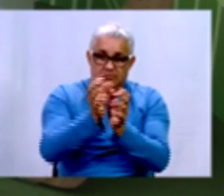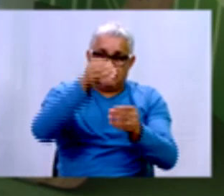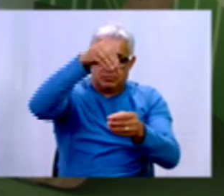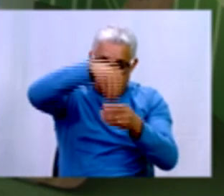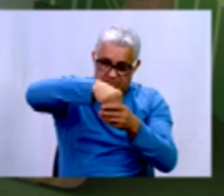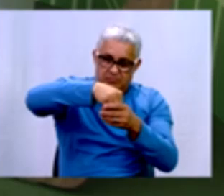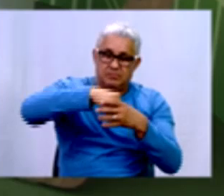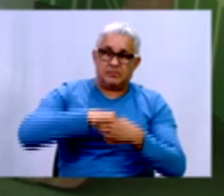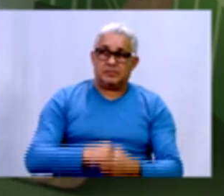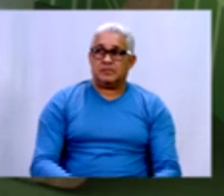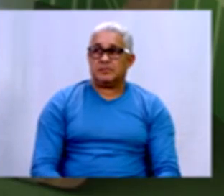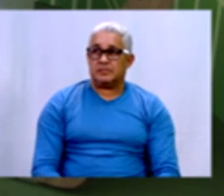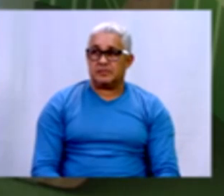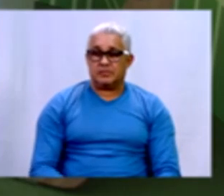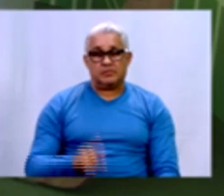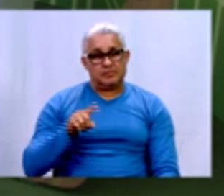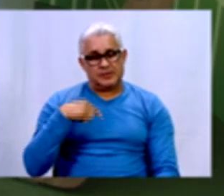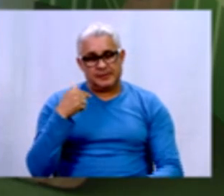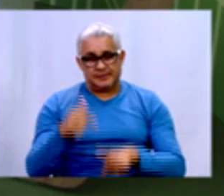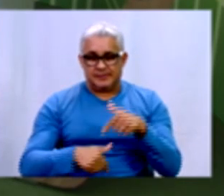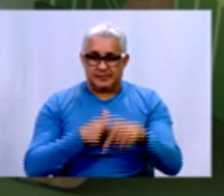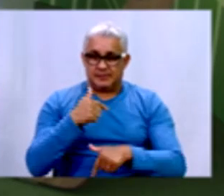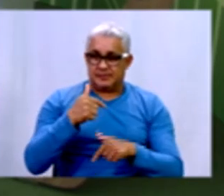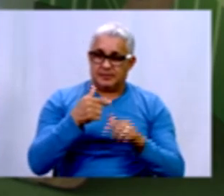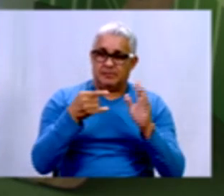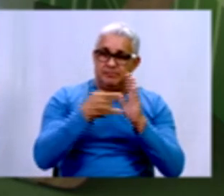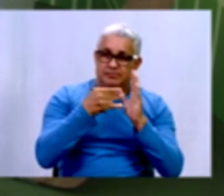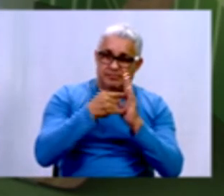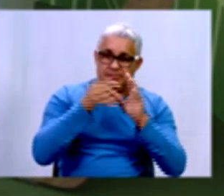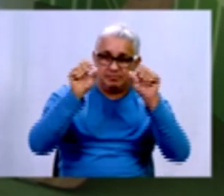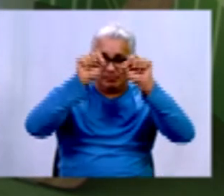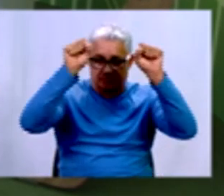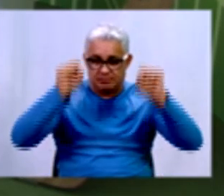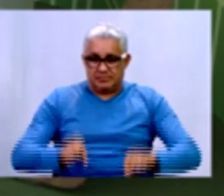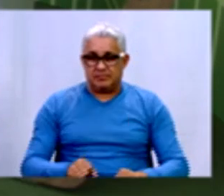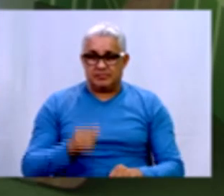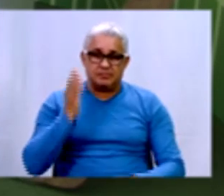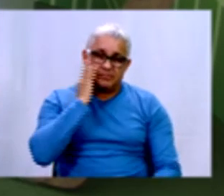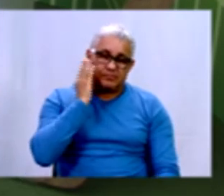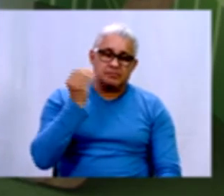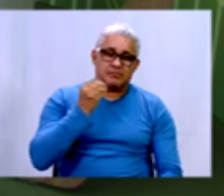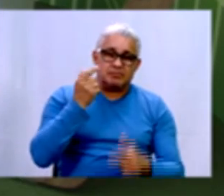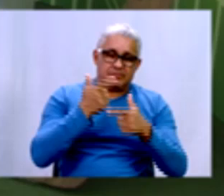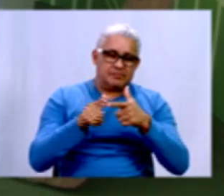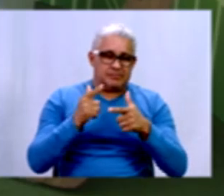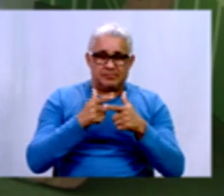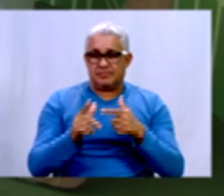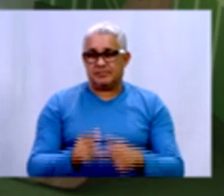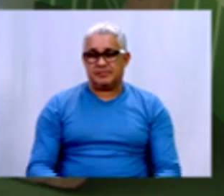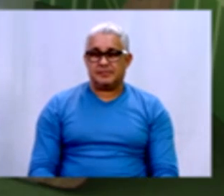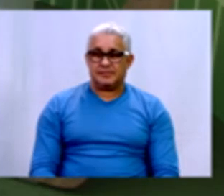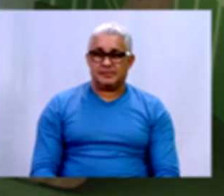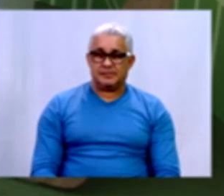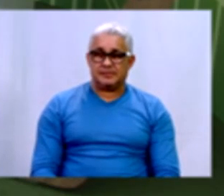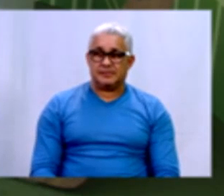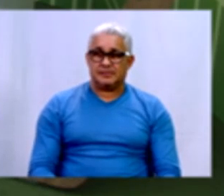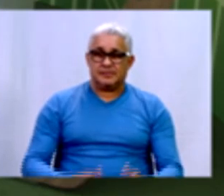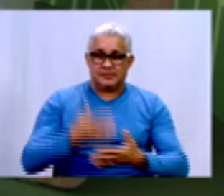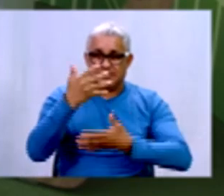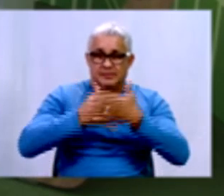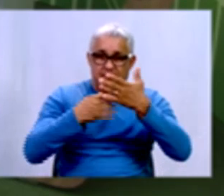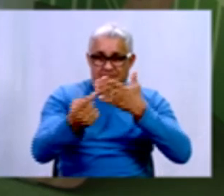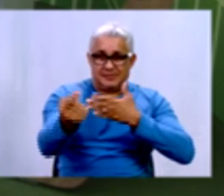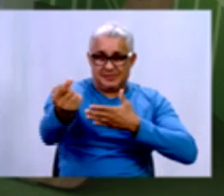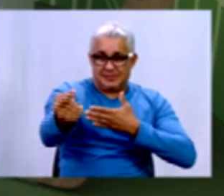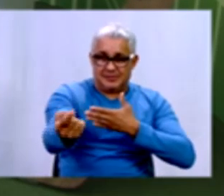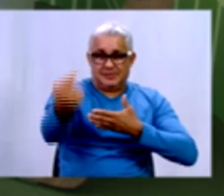né? Nós que trabalhamos aí com desenvolvimento de sistemas, sabemos como o problema todo que é da interferência externa, né,